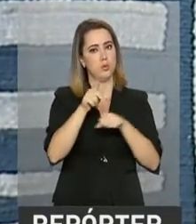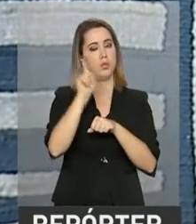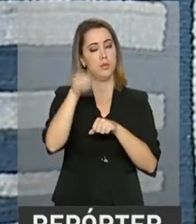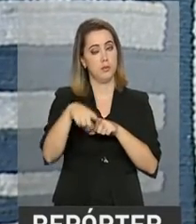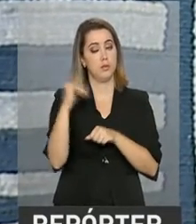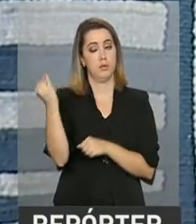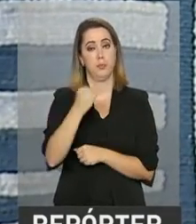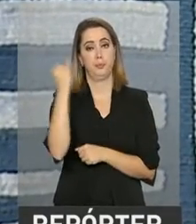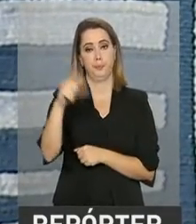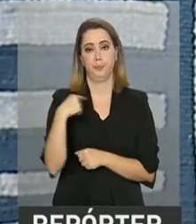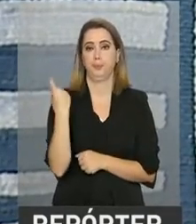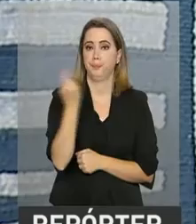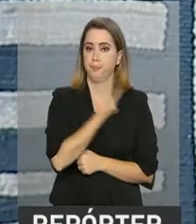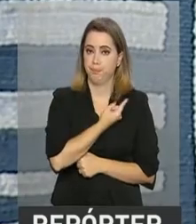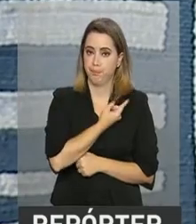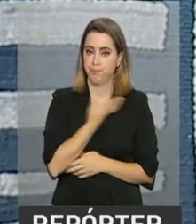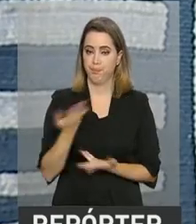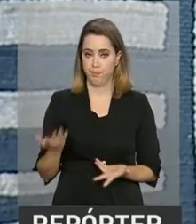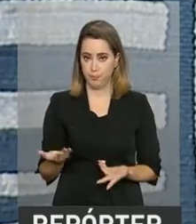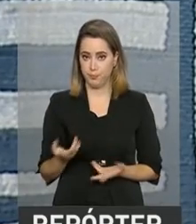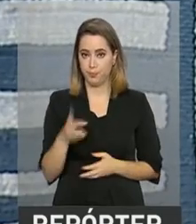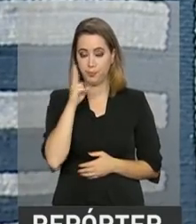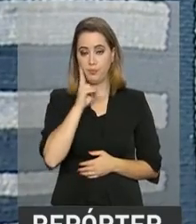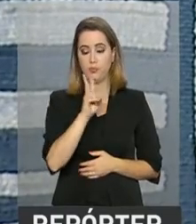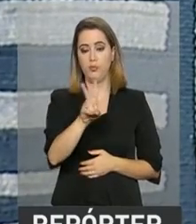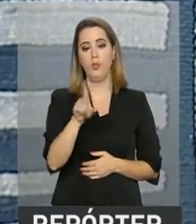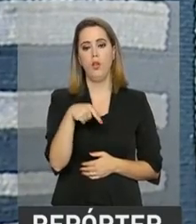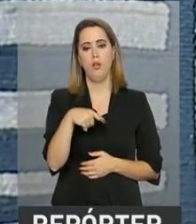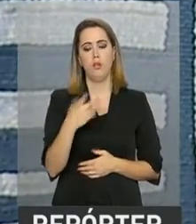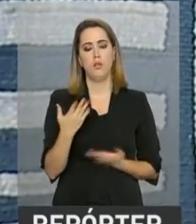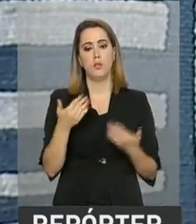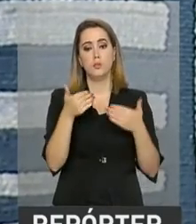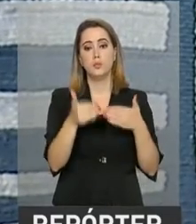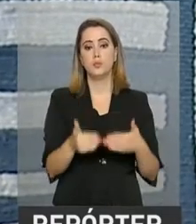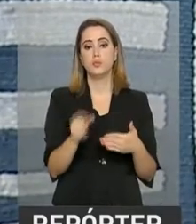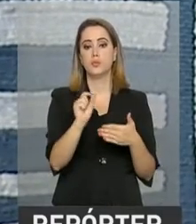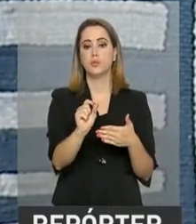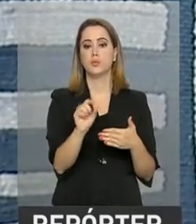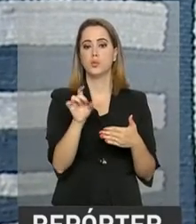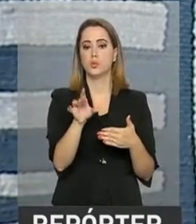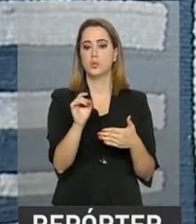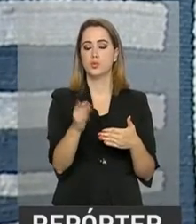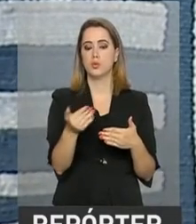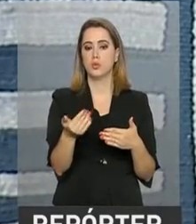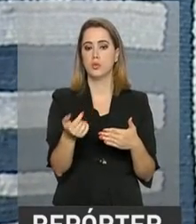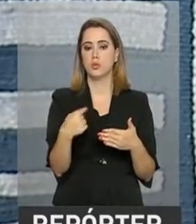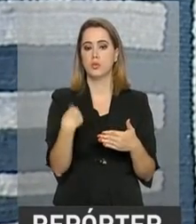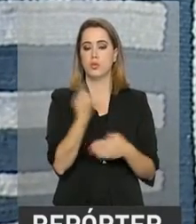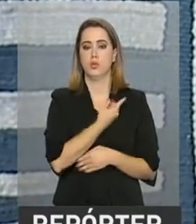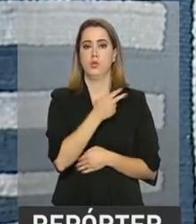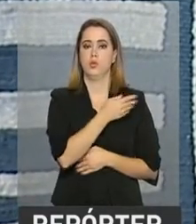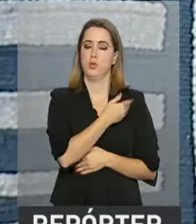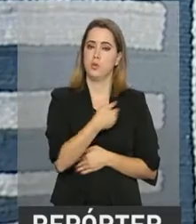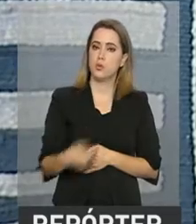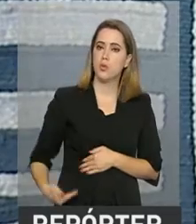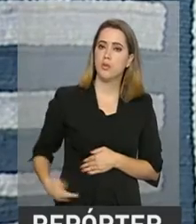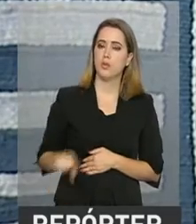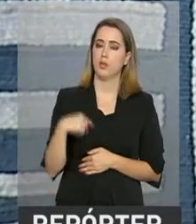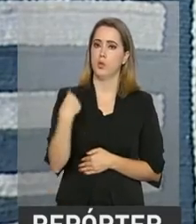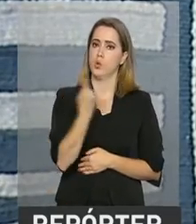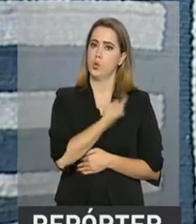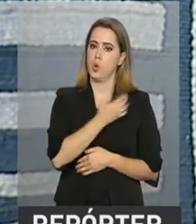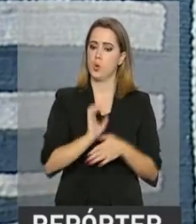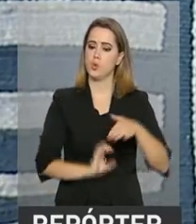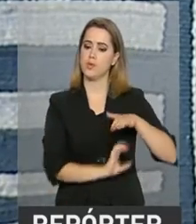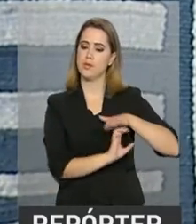mas eu constato que essa coesão não é restrita aos nossos governos que nossos